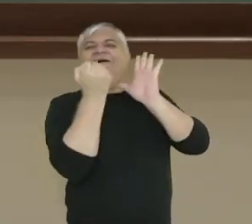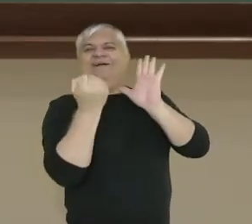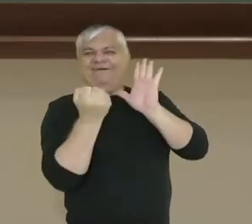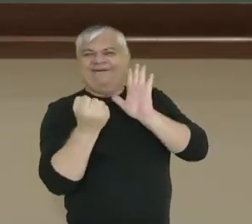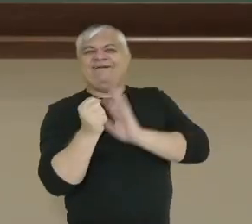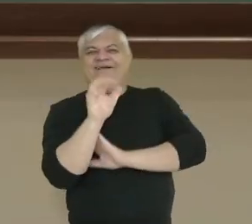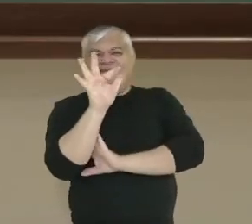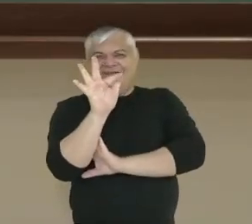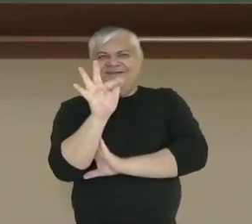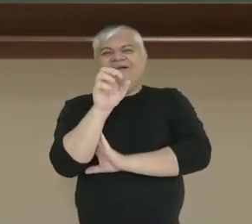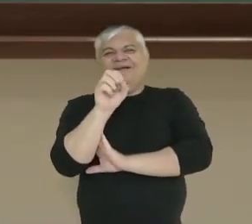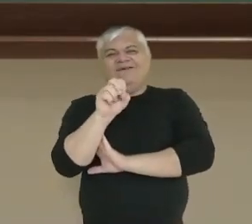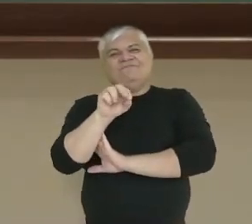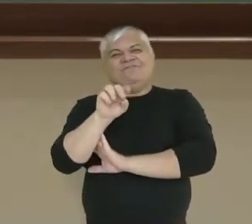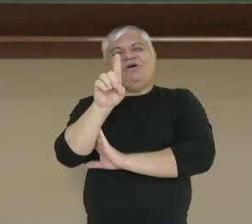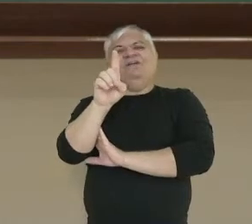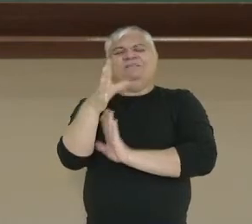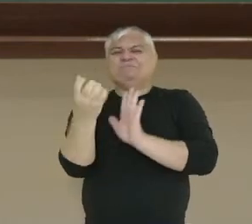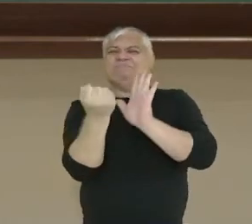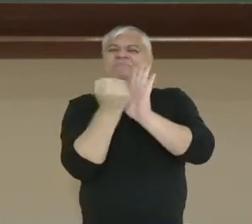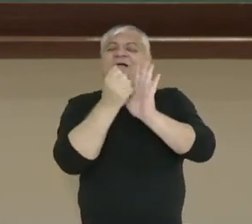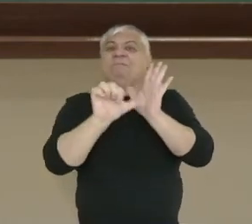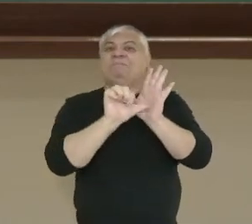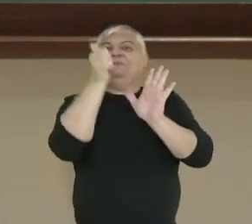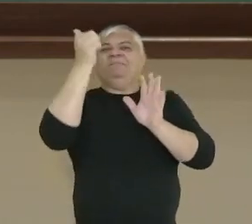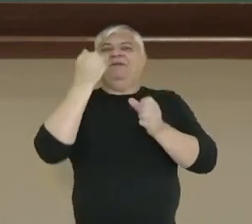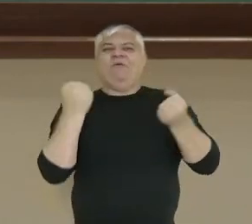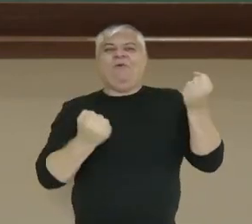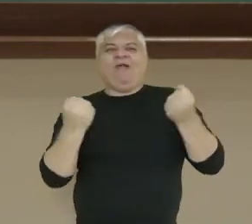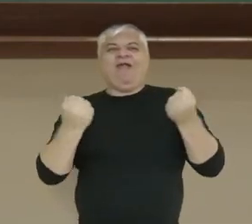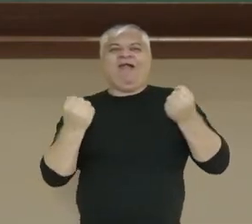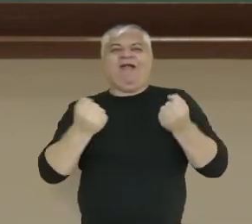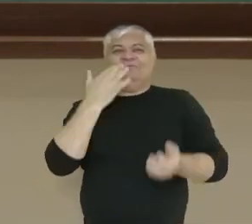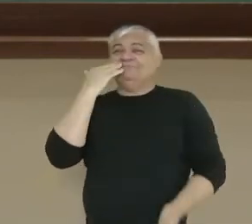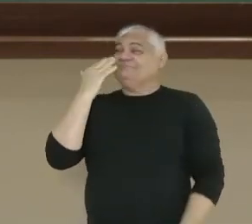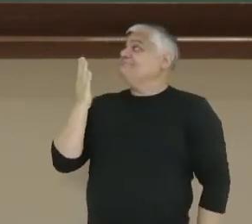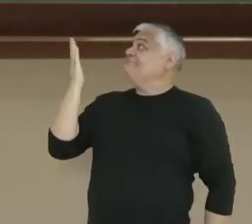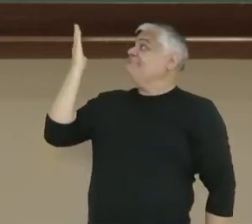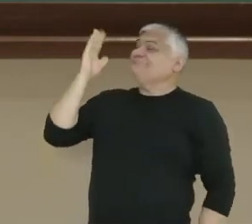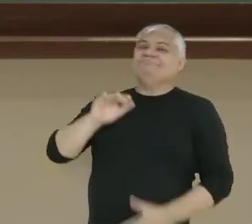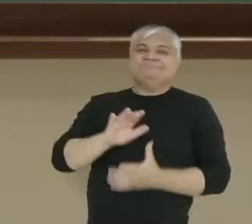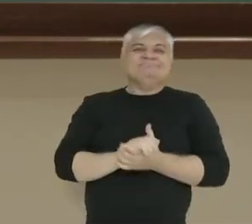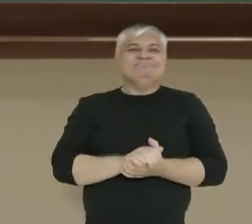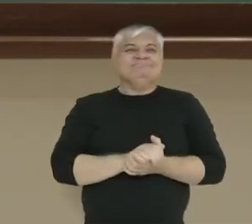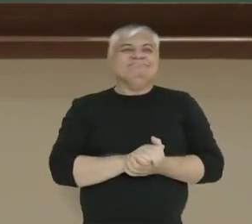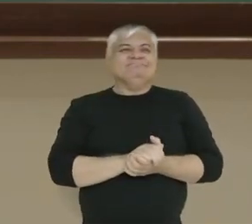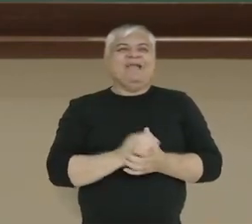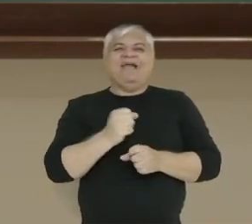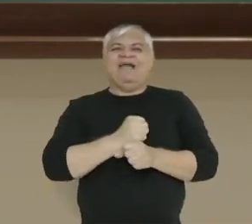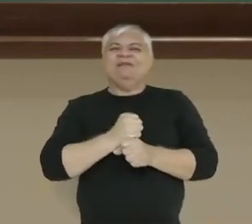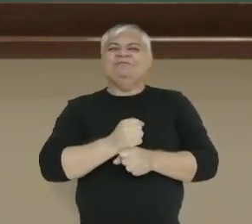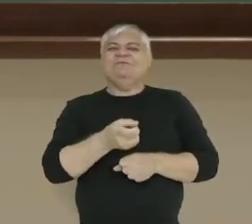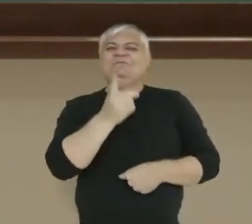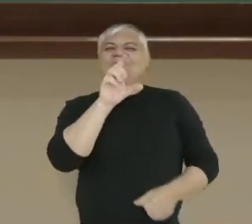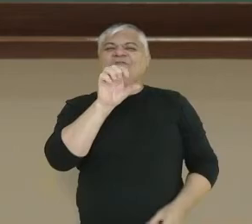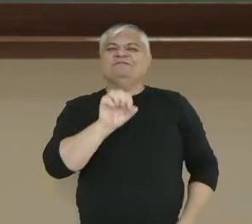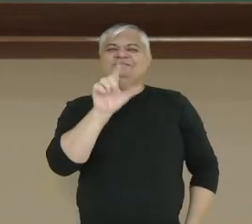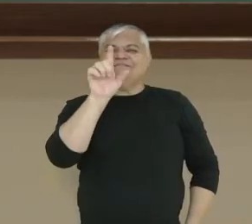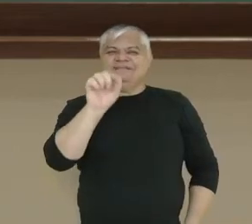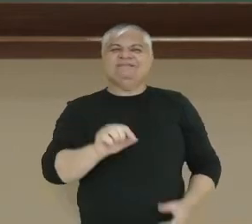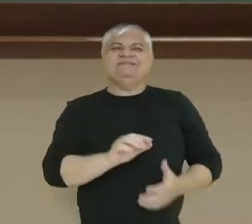indústria automobilística Ford, em um raro modelo Ford F, em 1910.